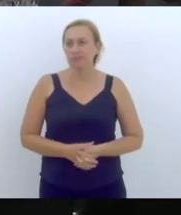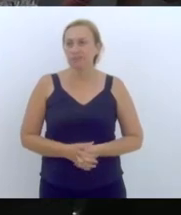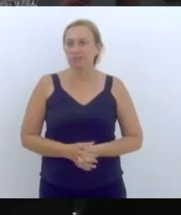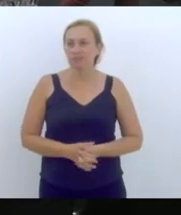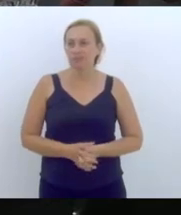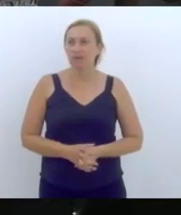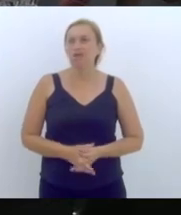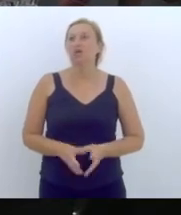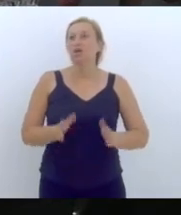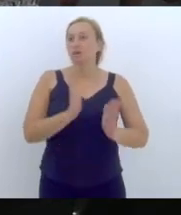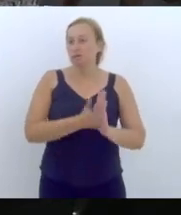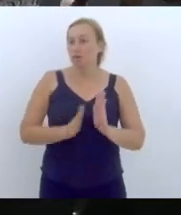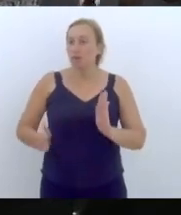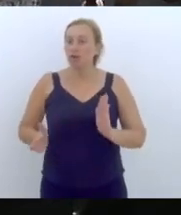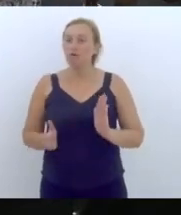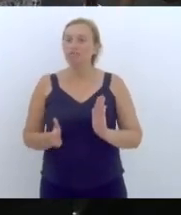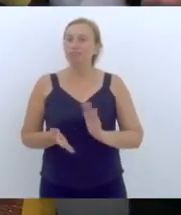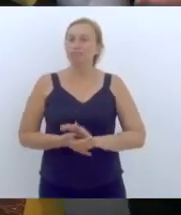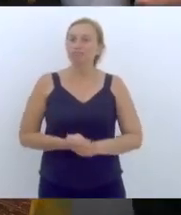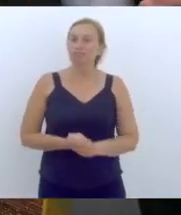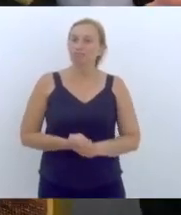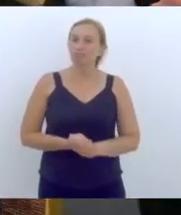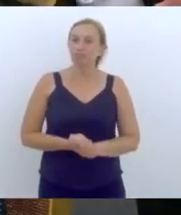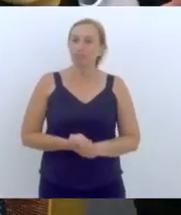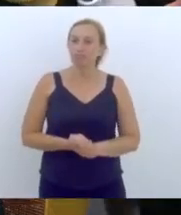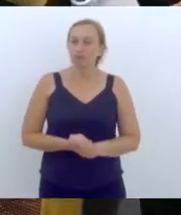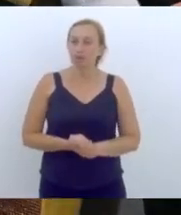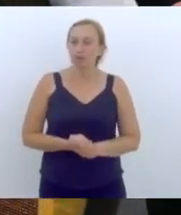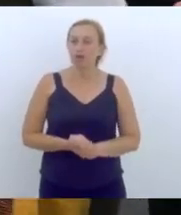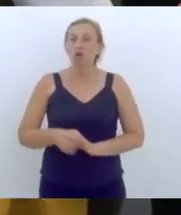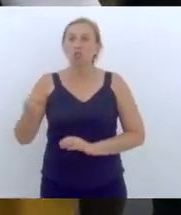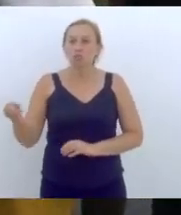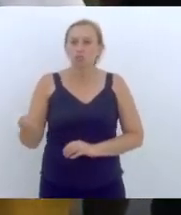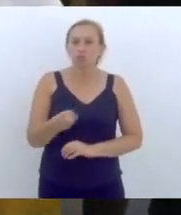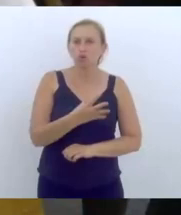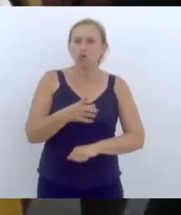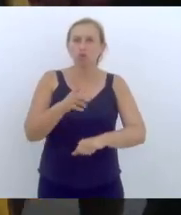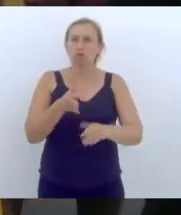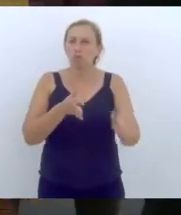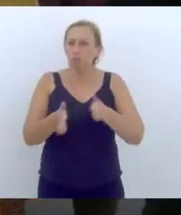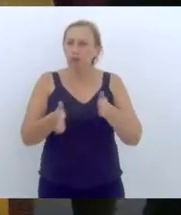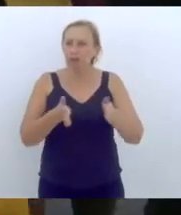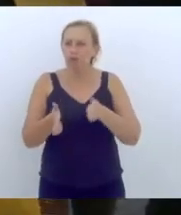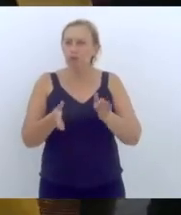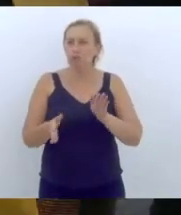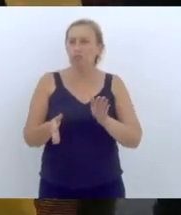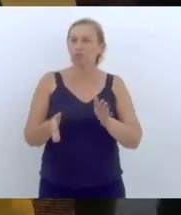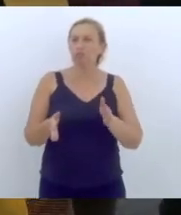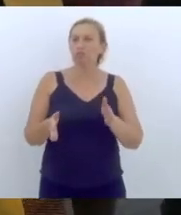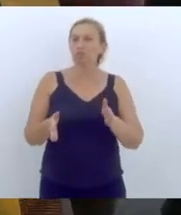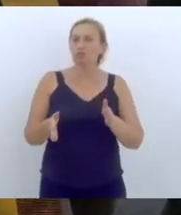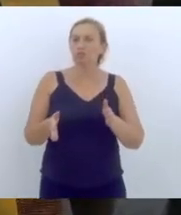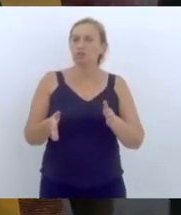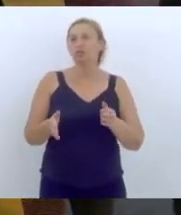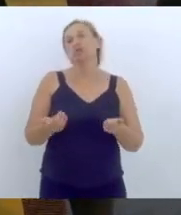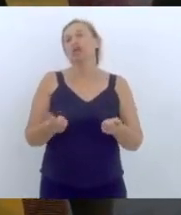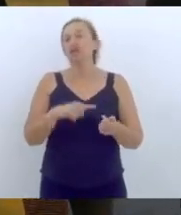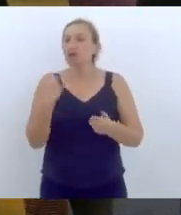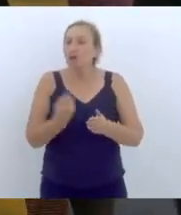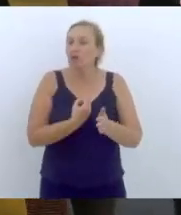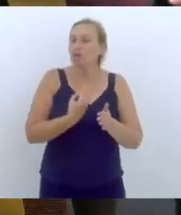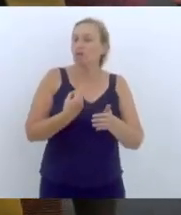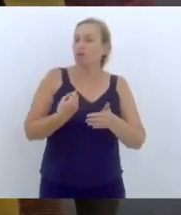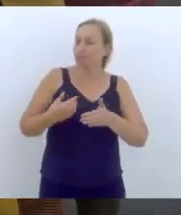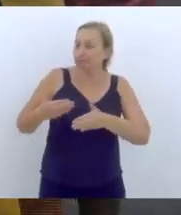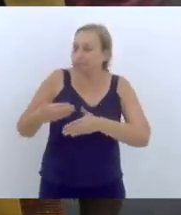Não, minha questão de ordem é só porque a gente aqui está numa nova legislatura e a gente vai alinhavando